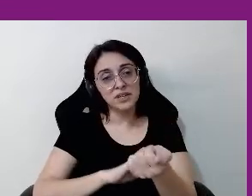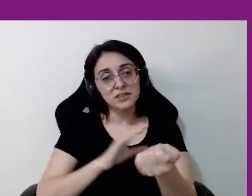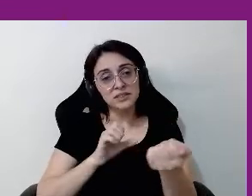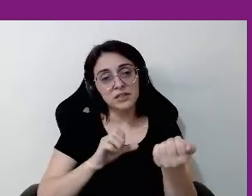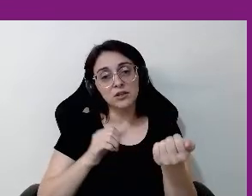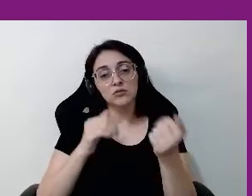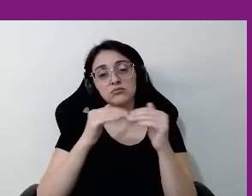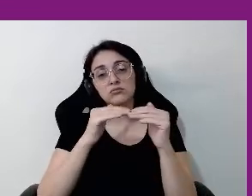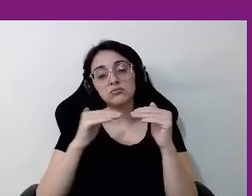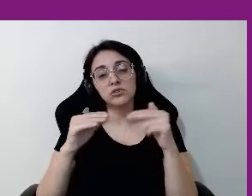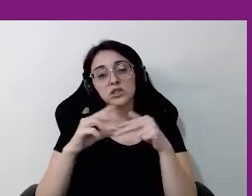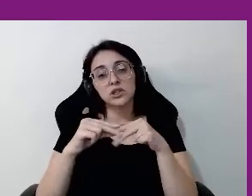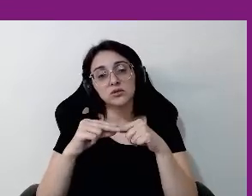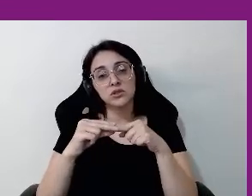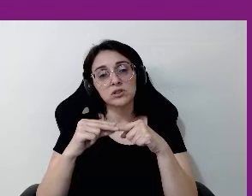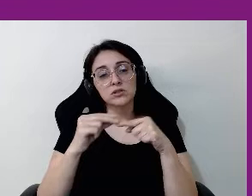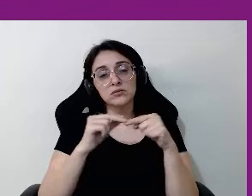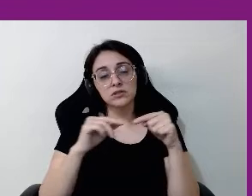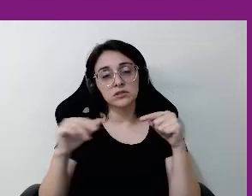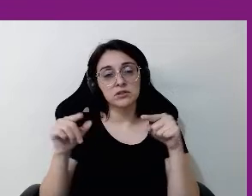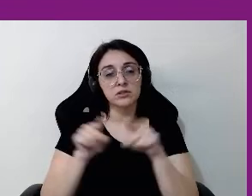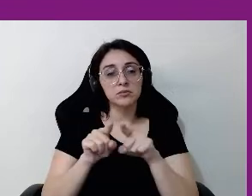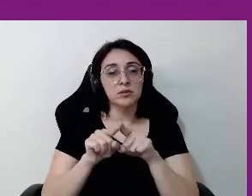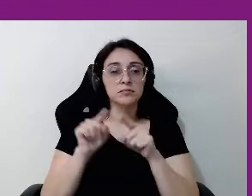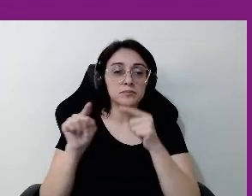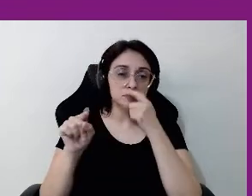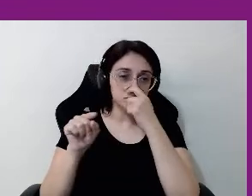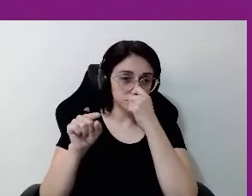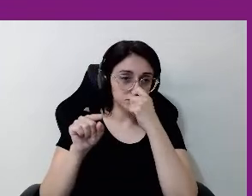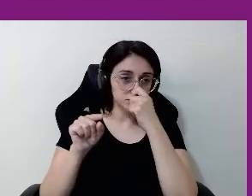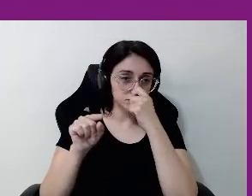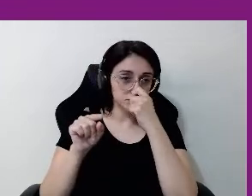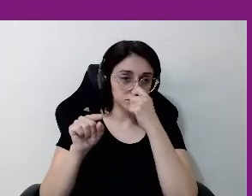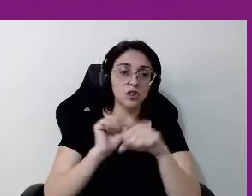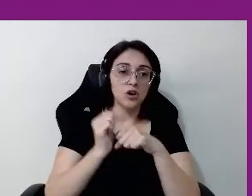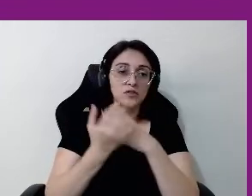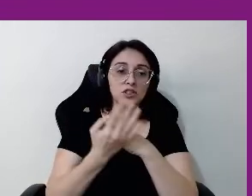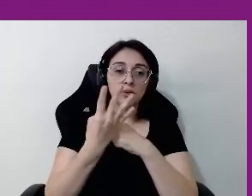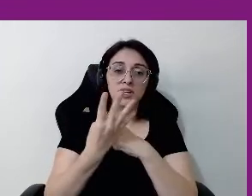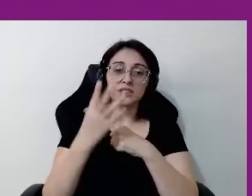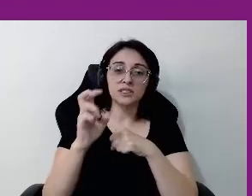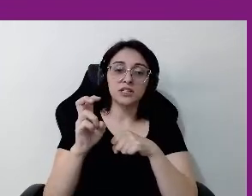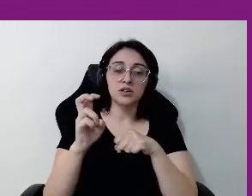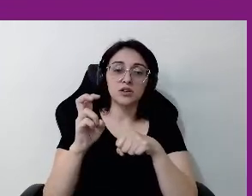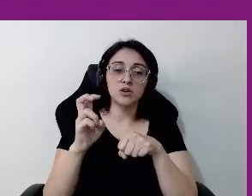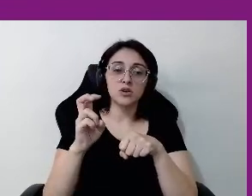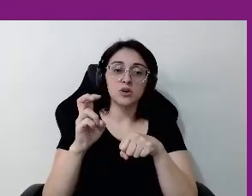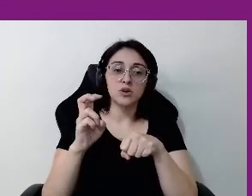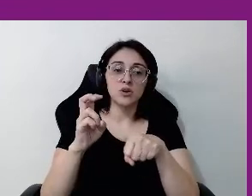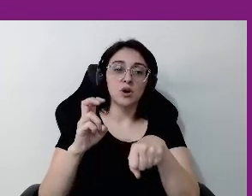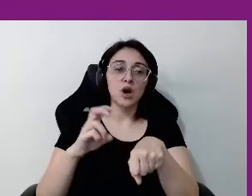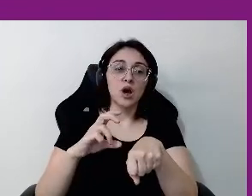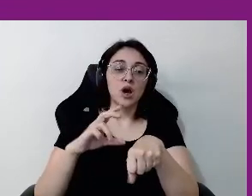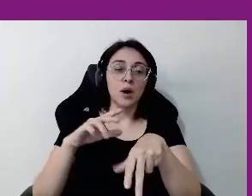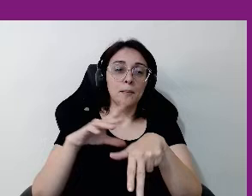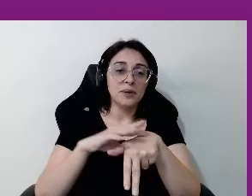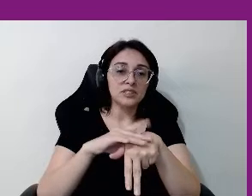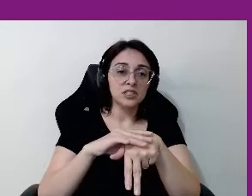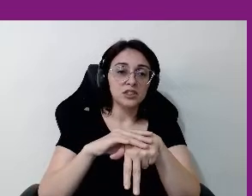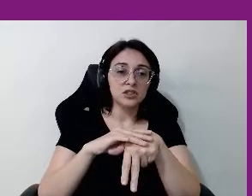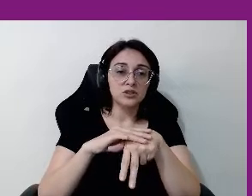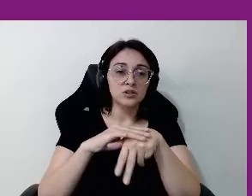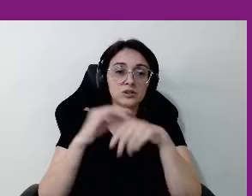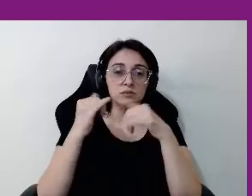saturação. Aqui, pacientes principalmente de COVID, 45 pacientes com a cânula de